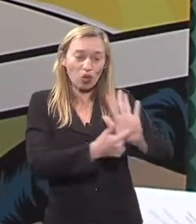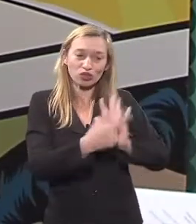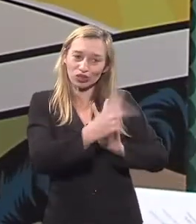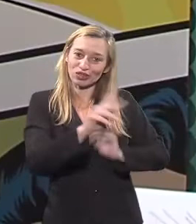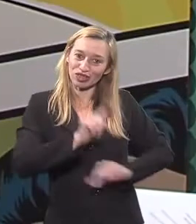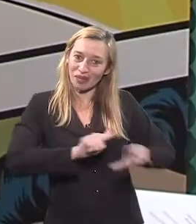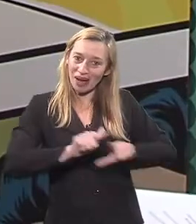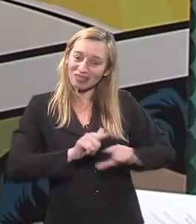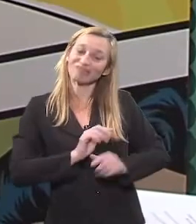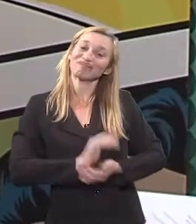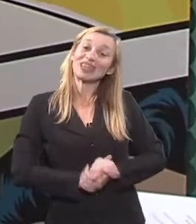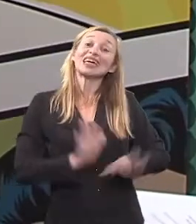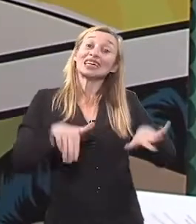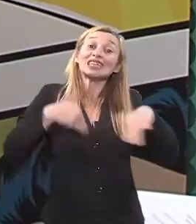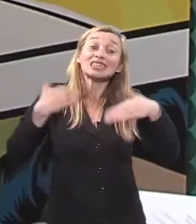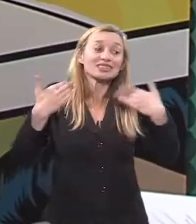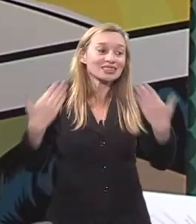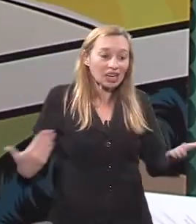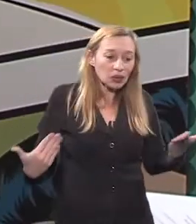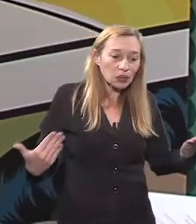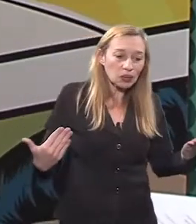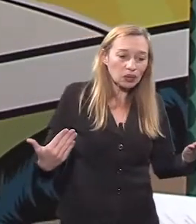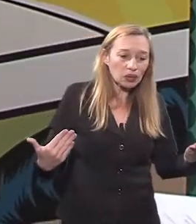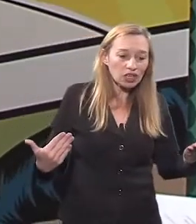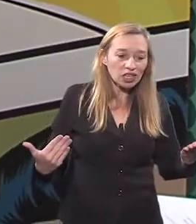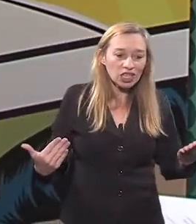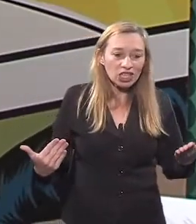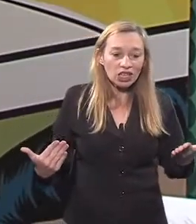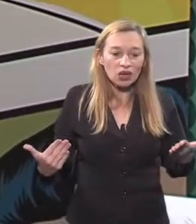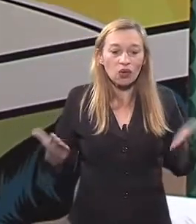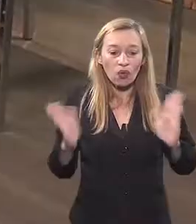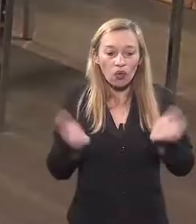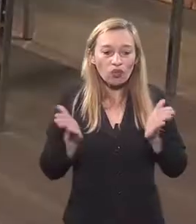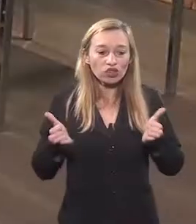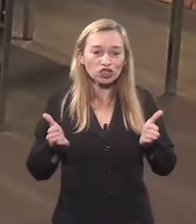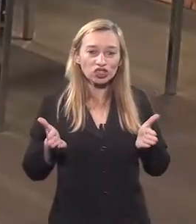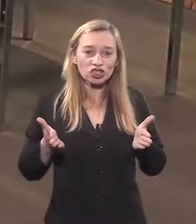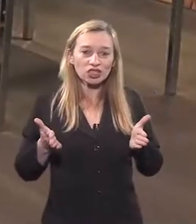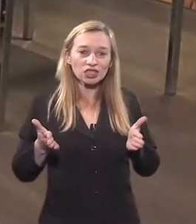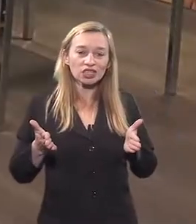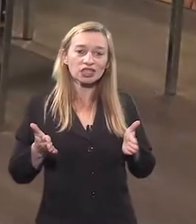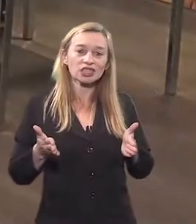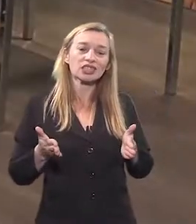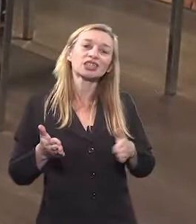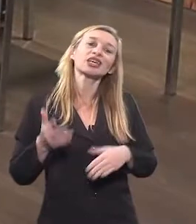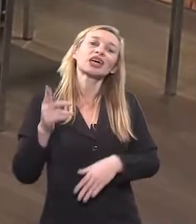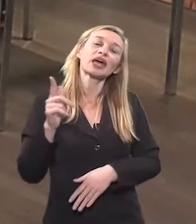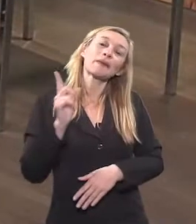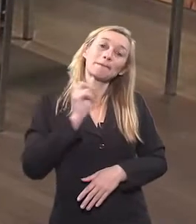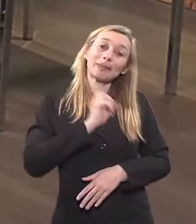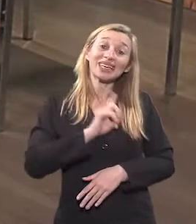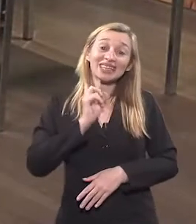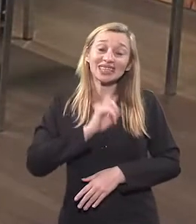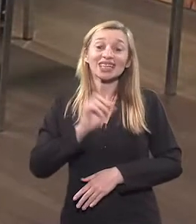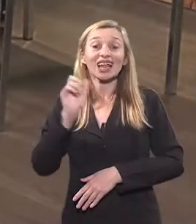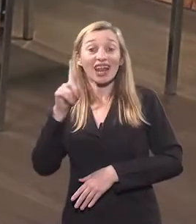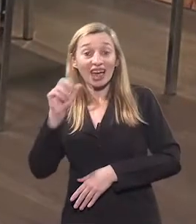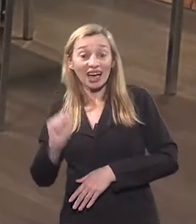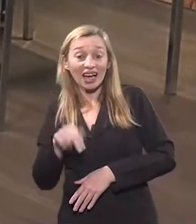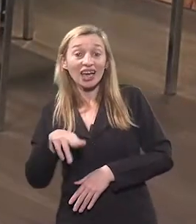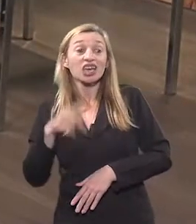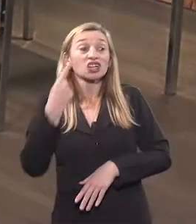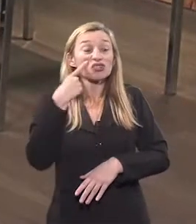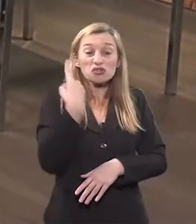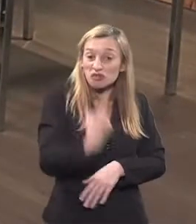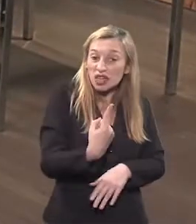mostre os seus trabalhos. Então, o potente hoje, né, é o Slam das Minas, né, onde